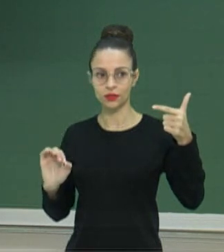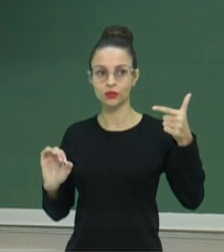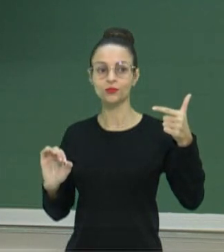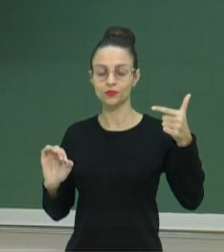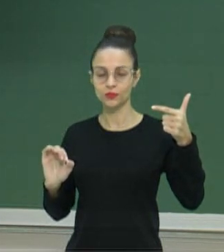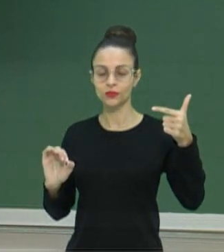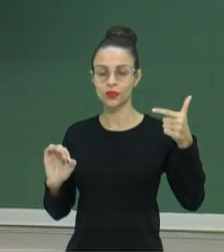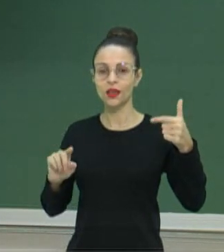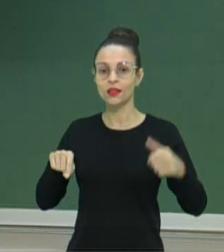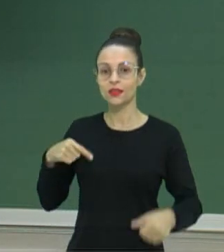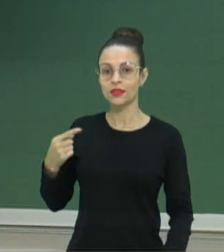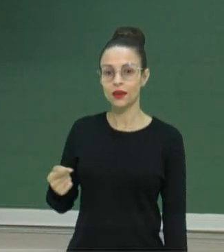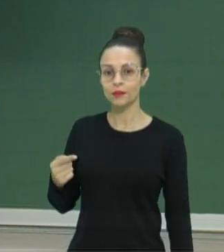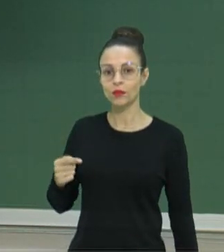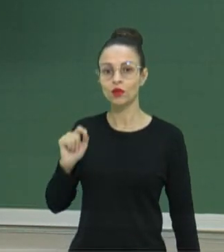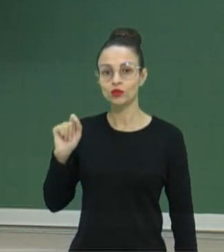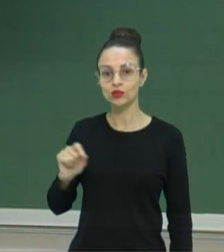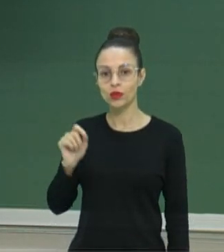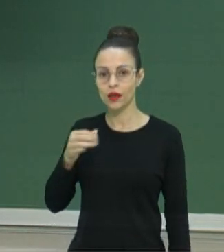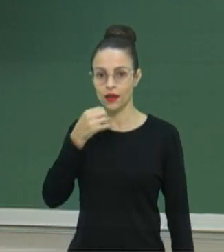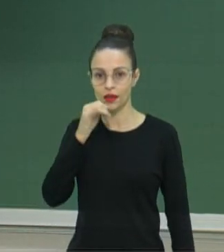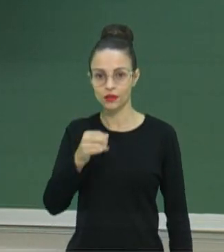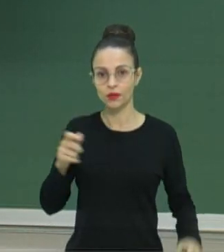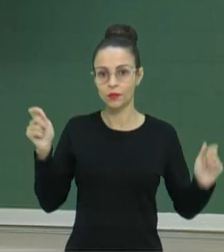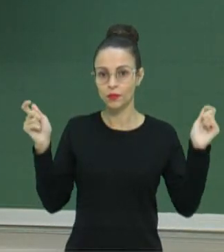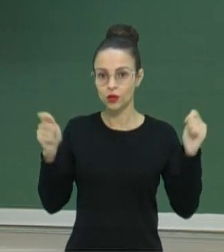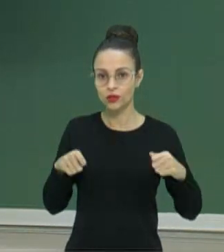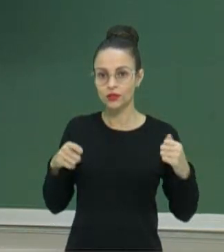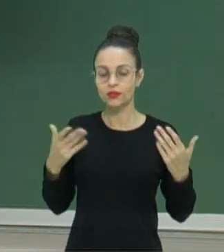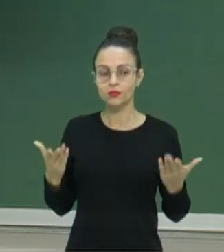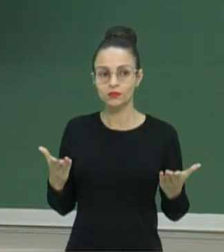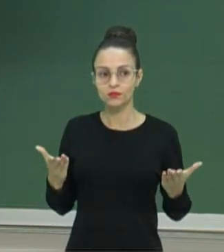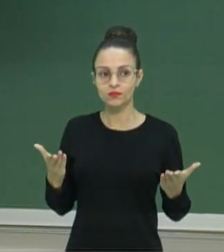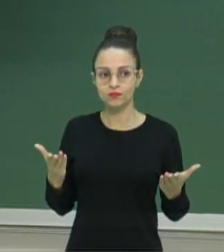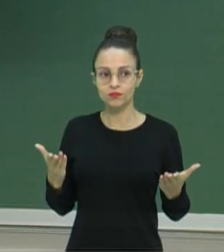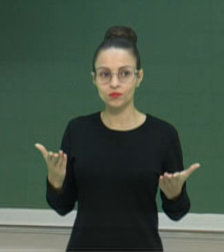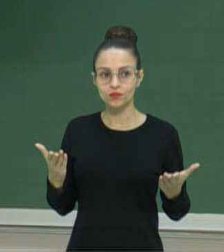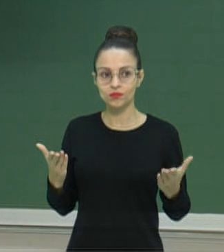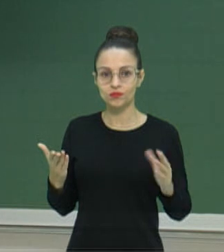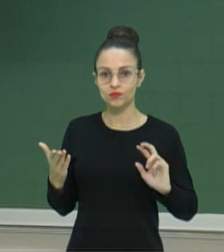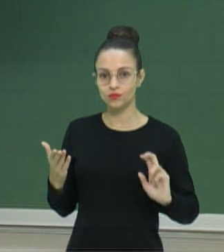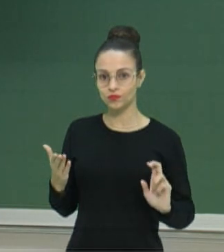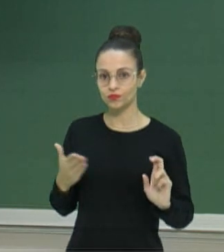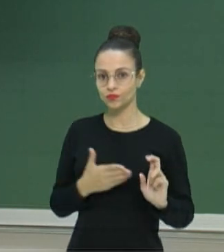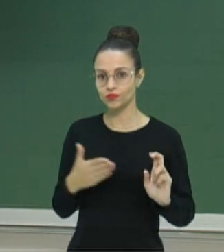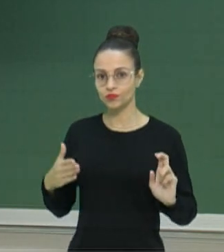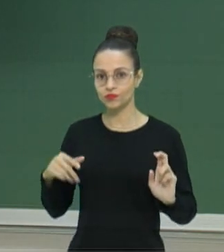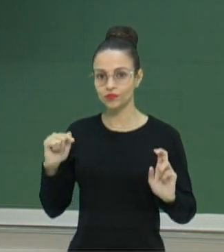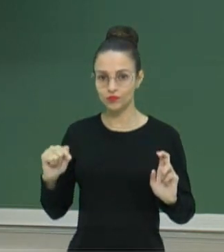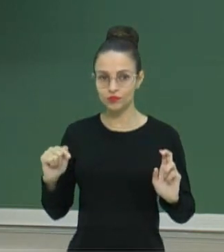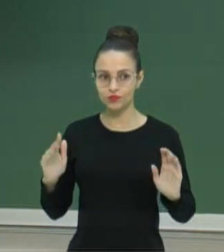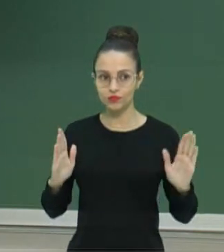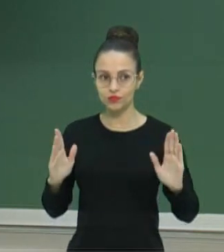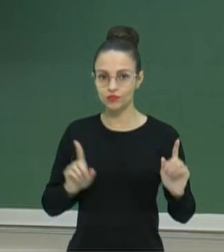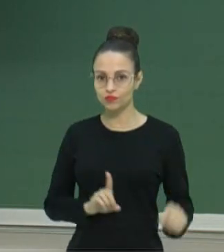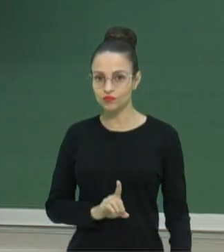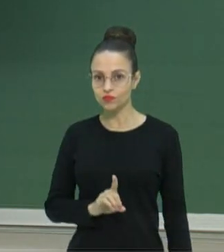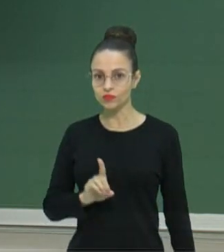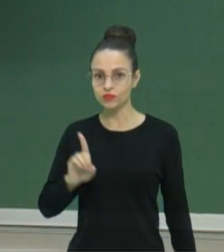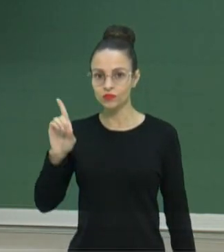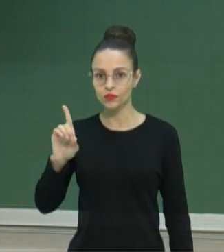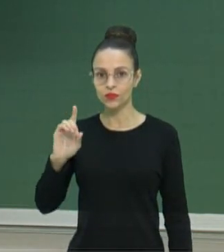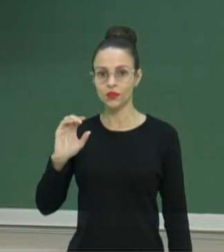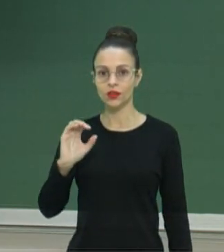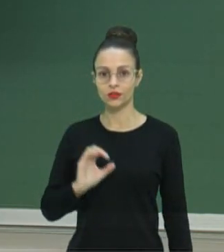certo? E depois, a energia potencial, né, entre a posição 5 e 7, ela sobe